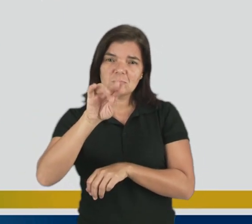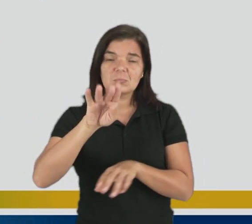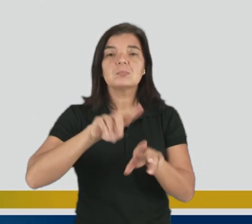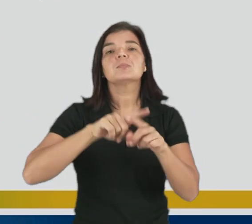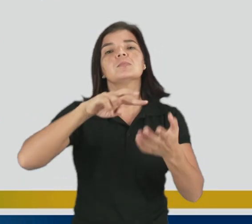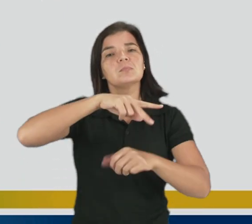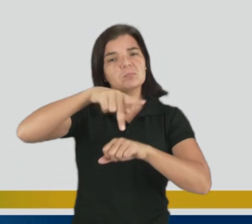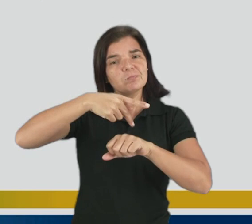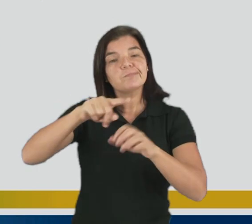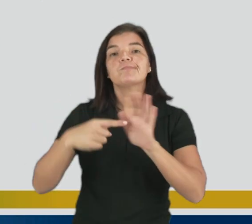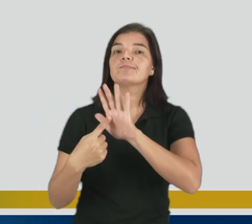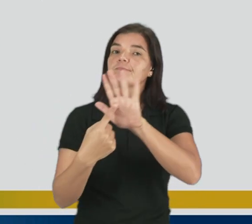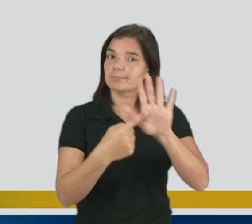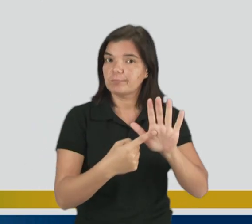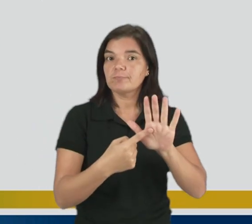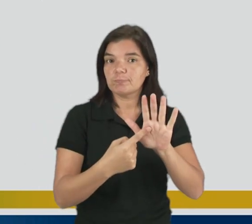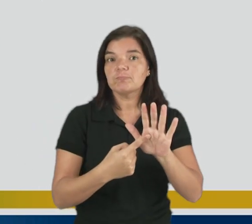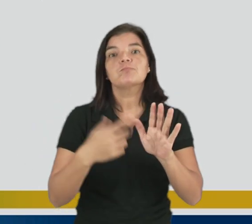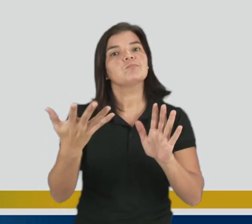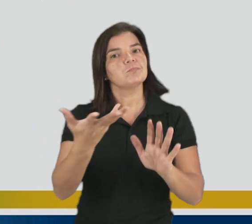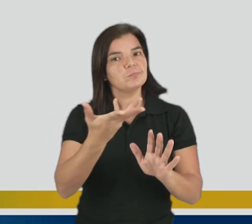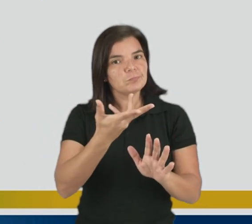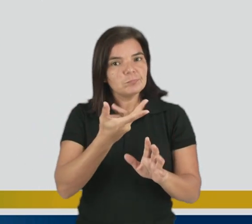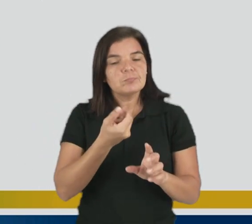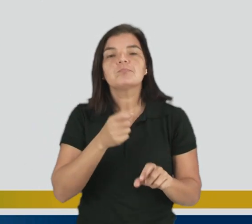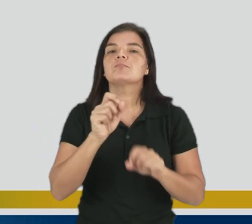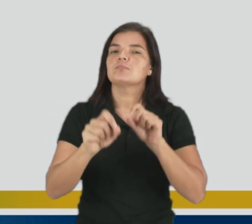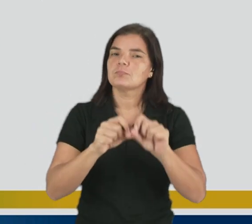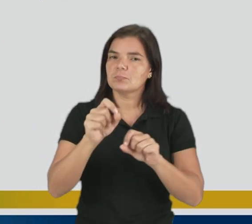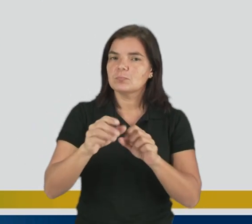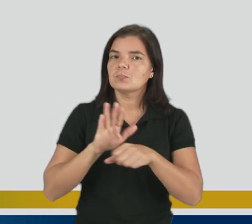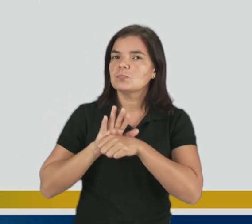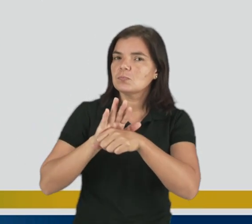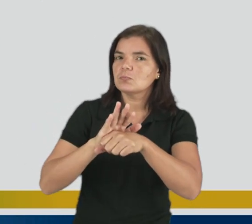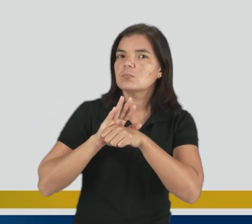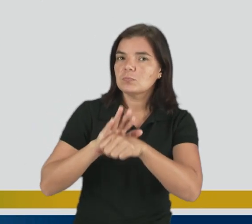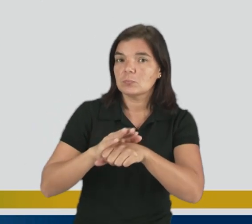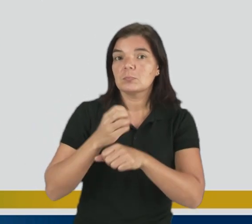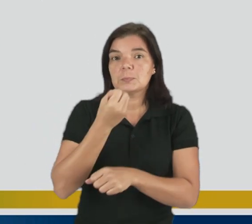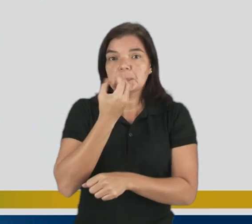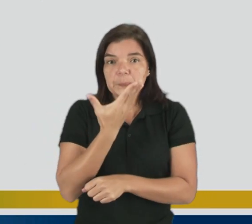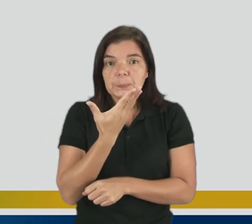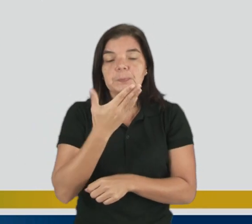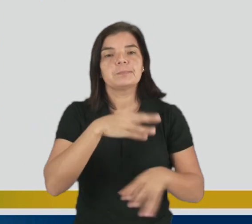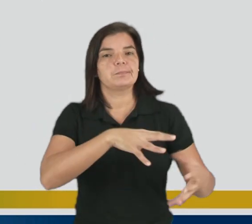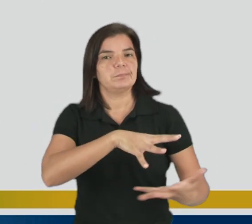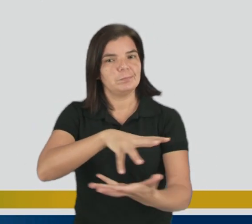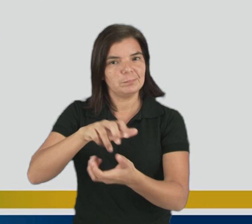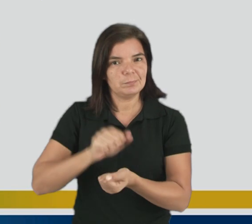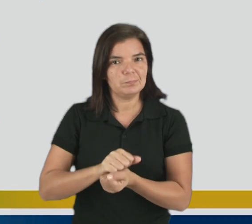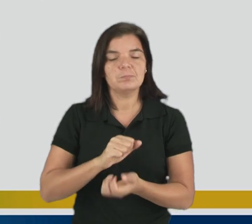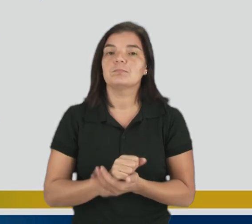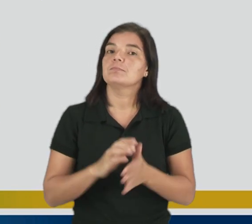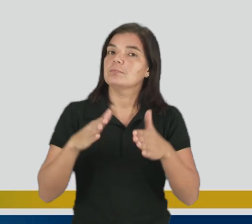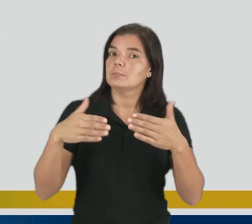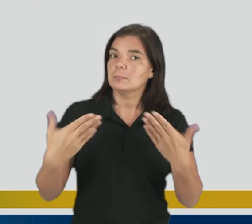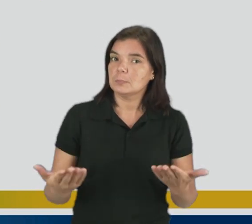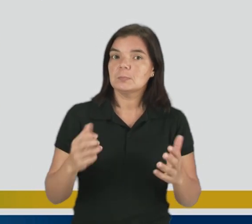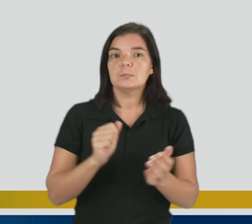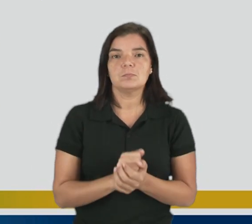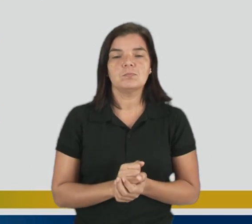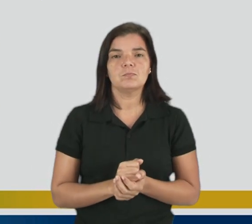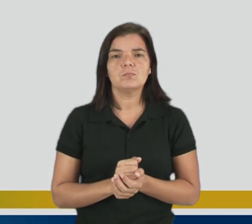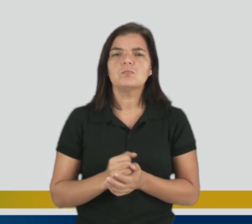símbolo de que o país pode dar, de modo competente e eficaz, sua contribuição para o bem-estar da terra. No entanto,